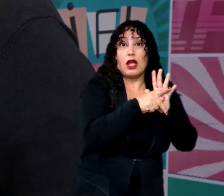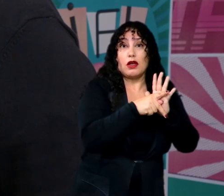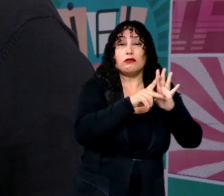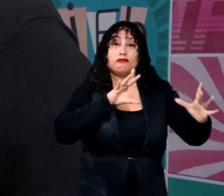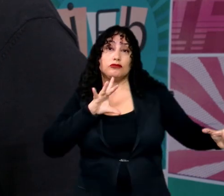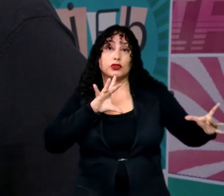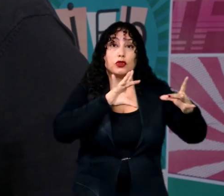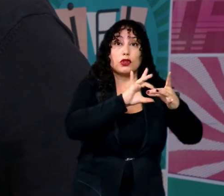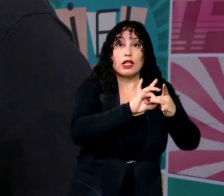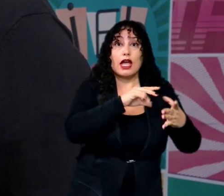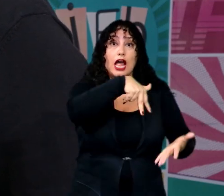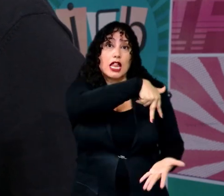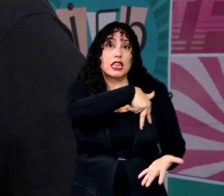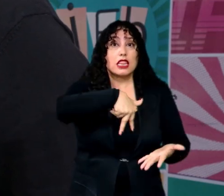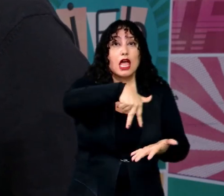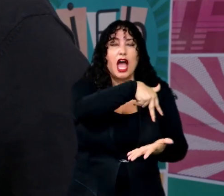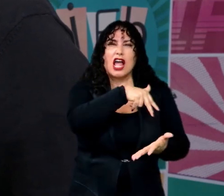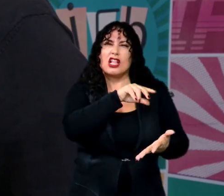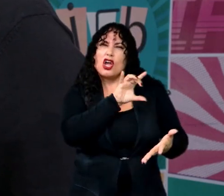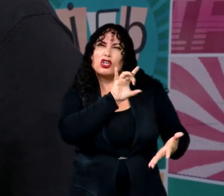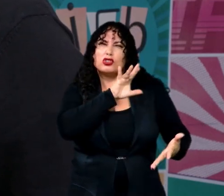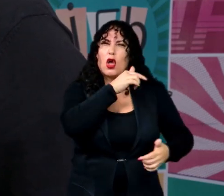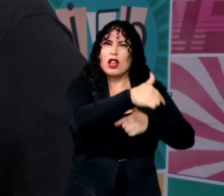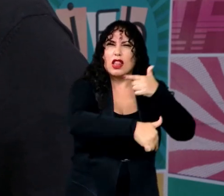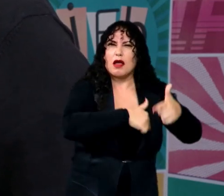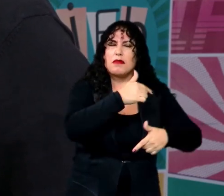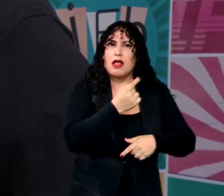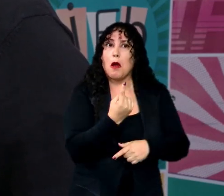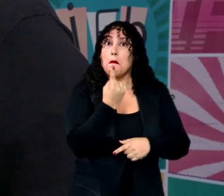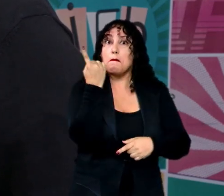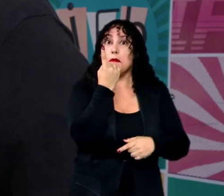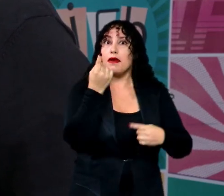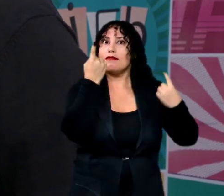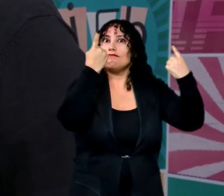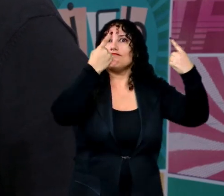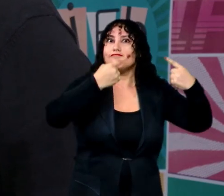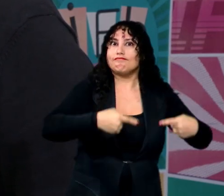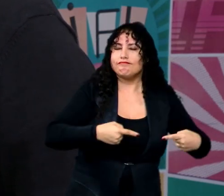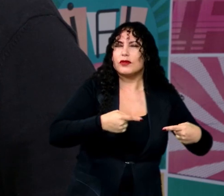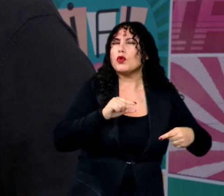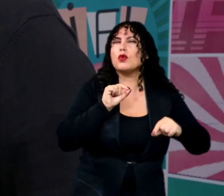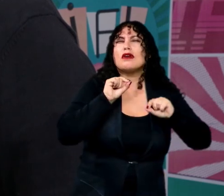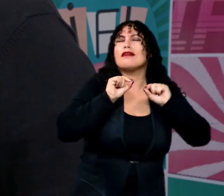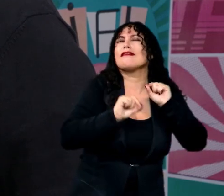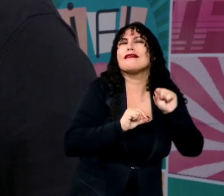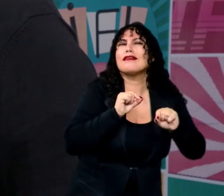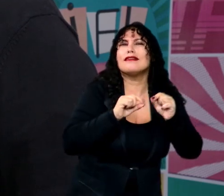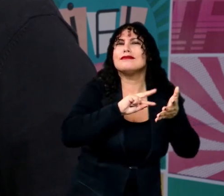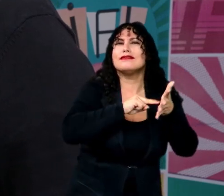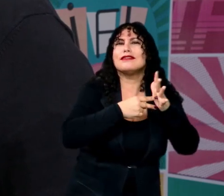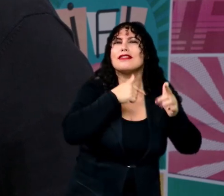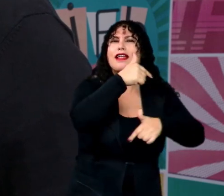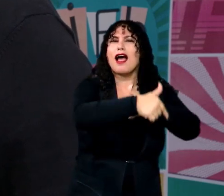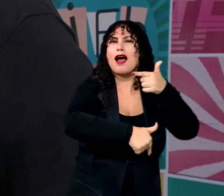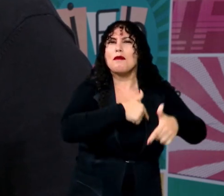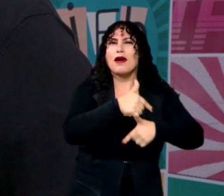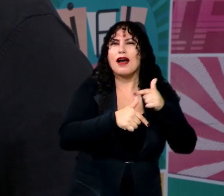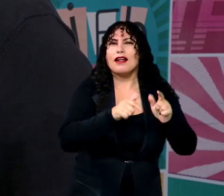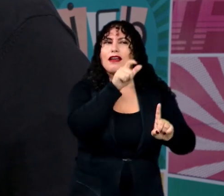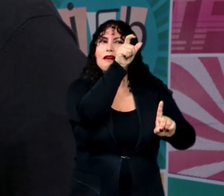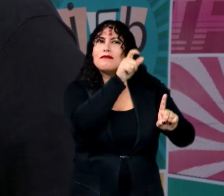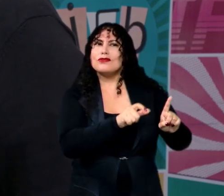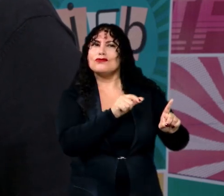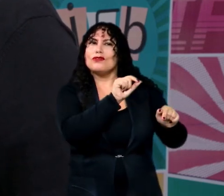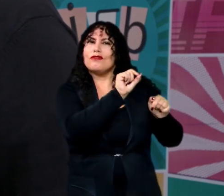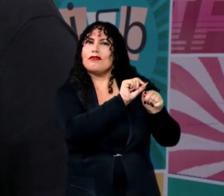associar dança a trabalho já é o primeiro desafio, né? Porque que trabalho é esse? Que trabalho que quem trabalha com